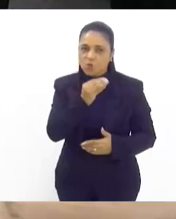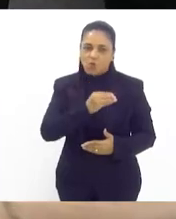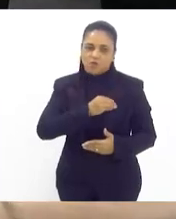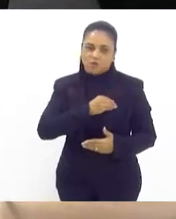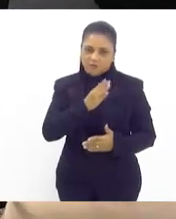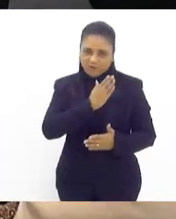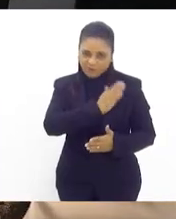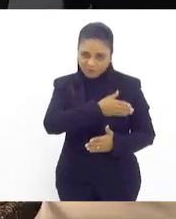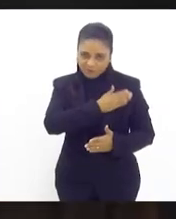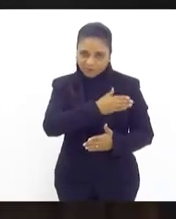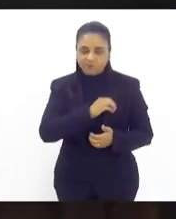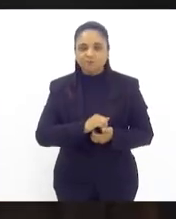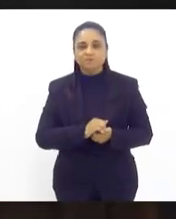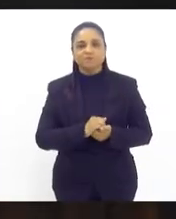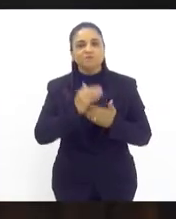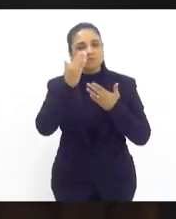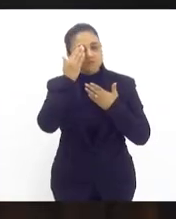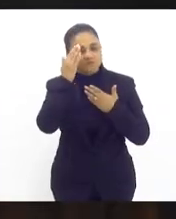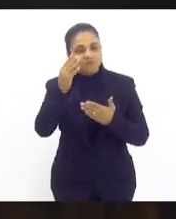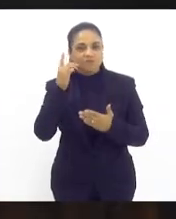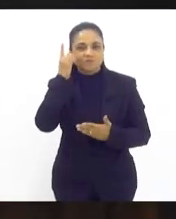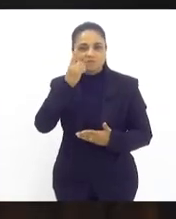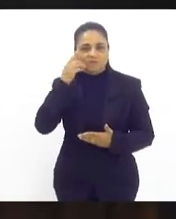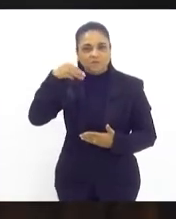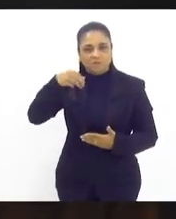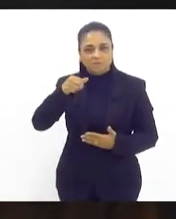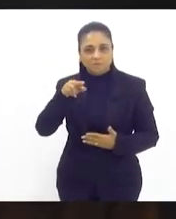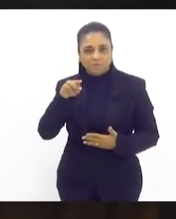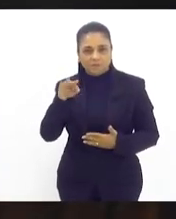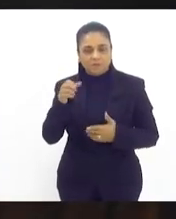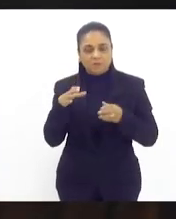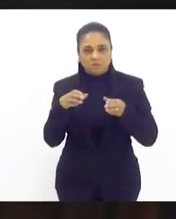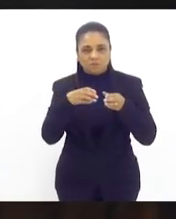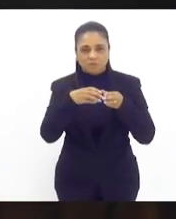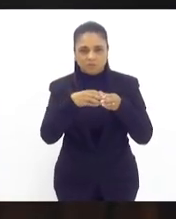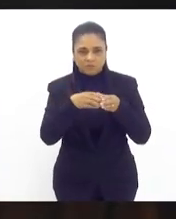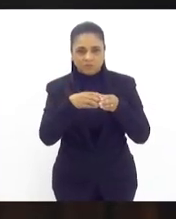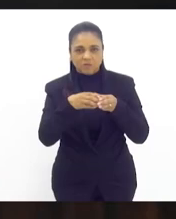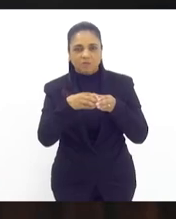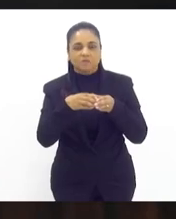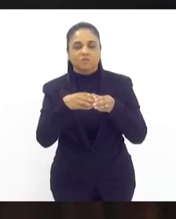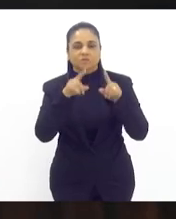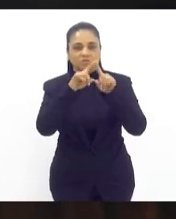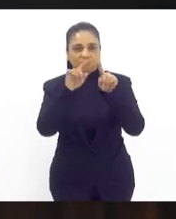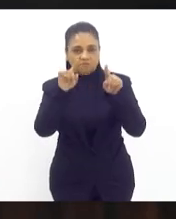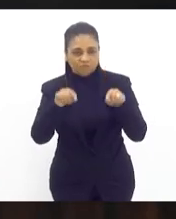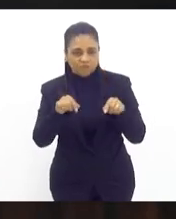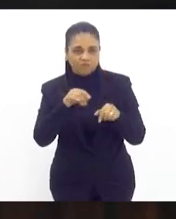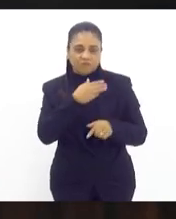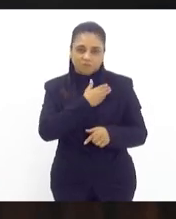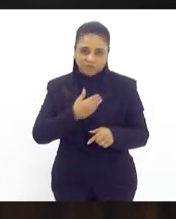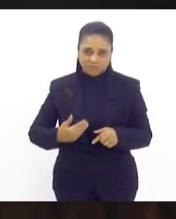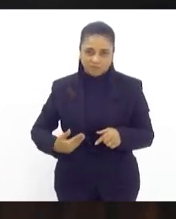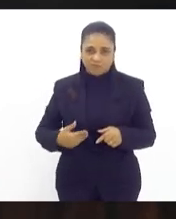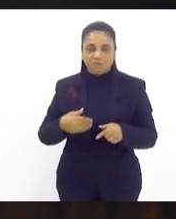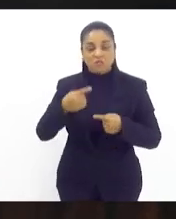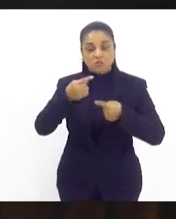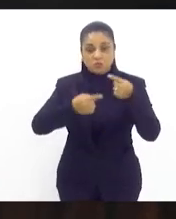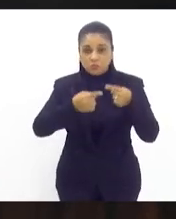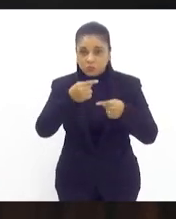Obrigado minha amiga querida deputada Marta Rocha presidente da Comissão de servidores públicos não havendo mais Quem Queira discutir em